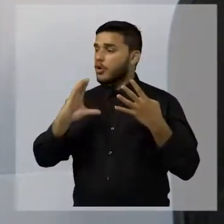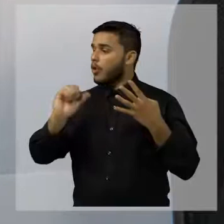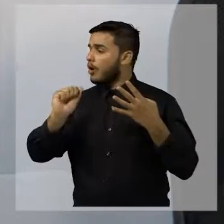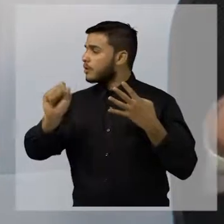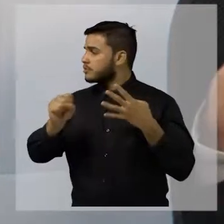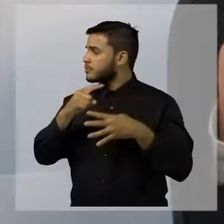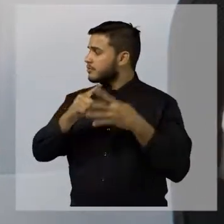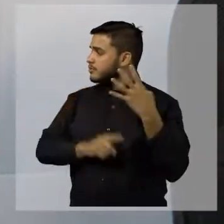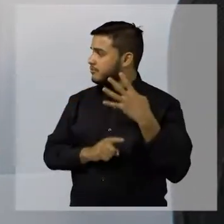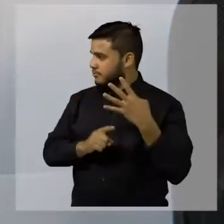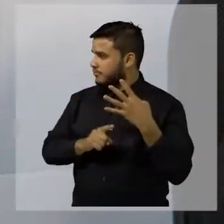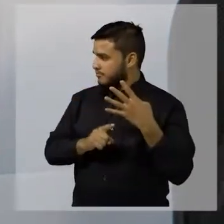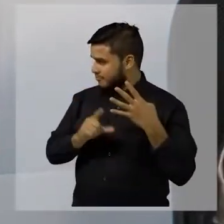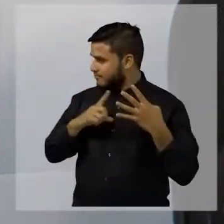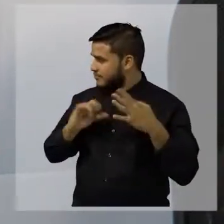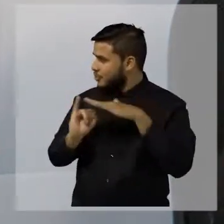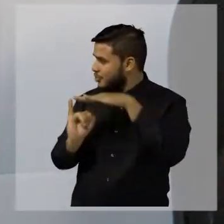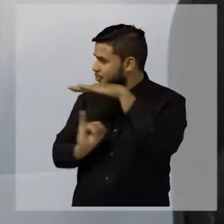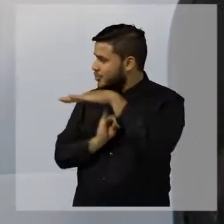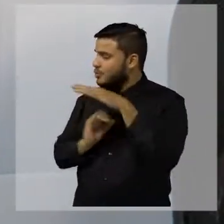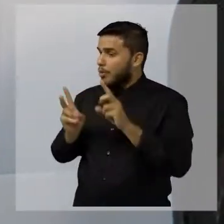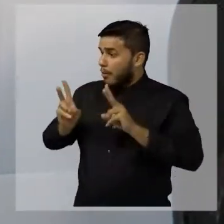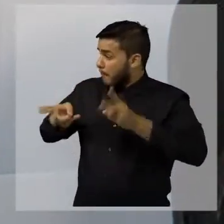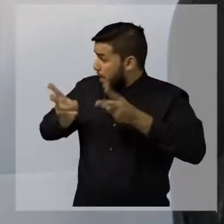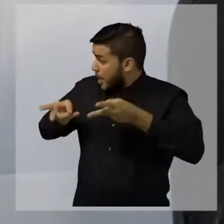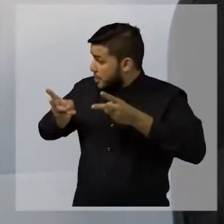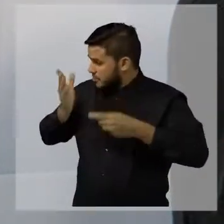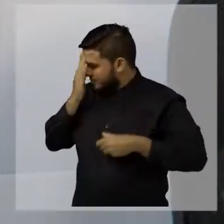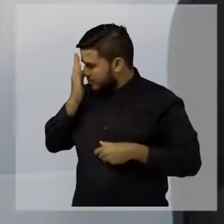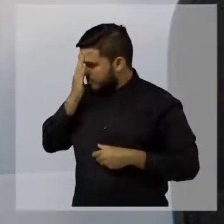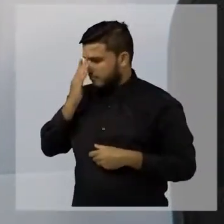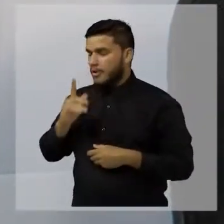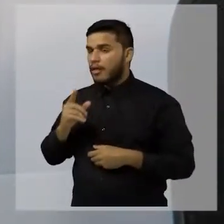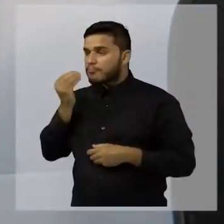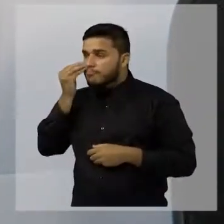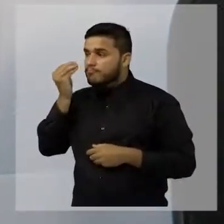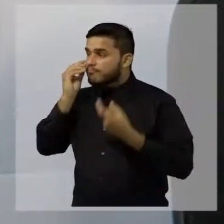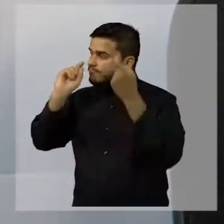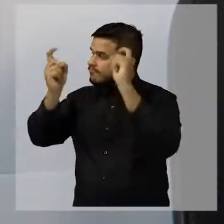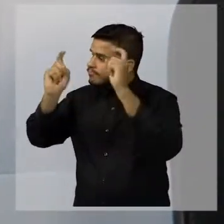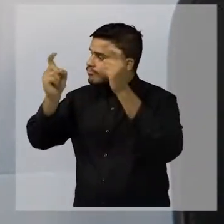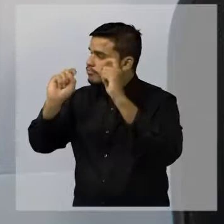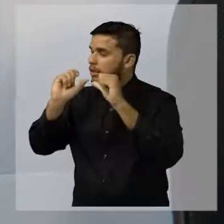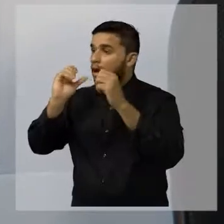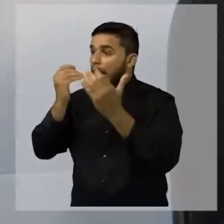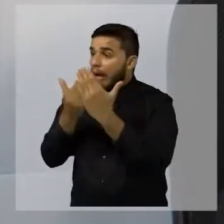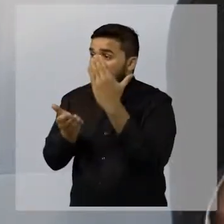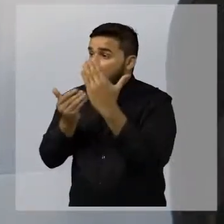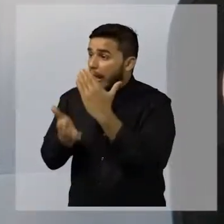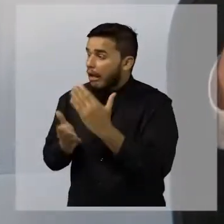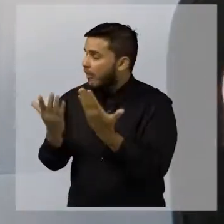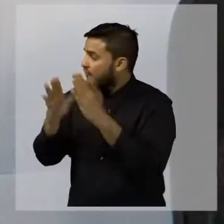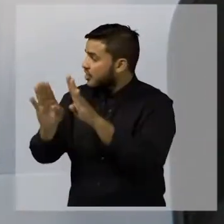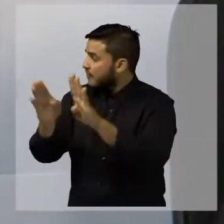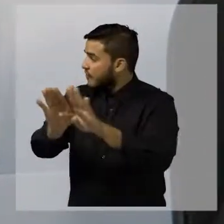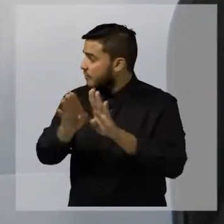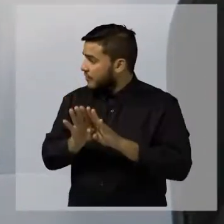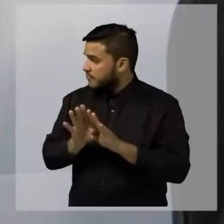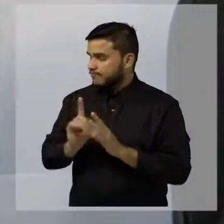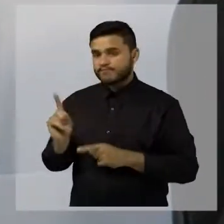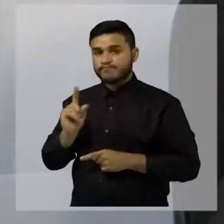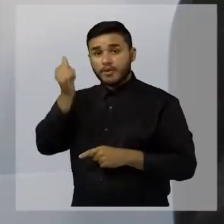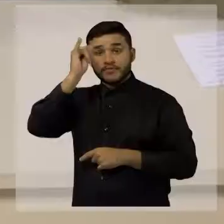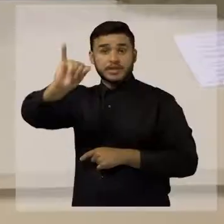isso. Que ponto eu quero chegar? Que talvez a Casa Legislativa, depois da Câmara,